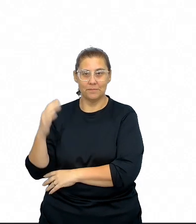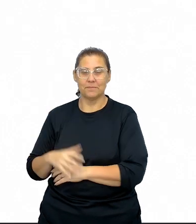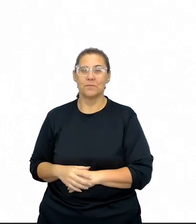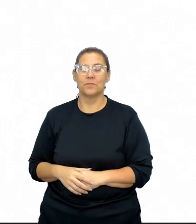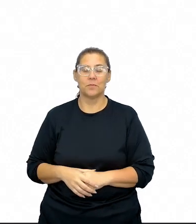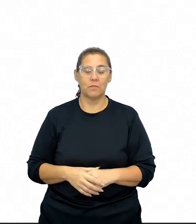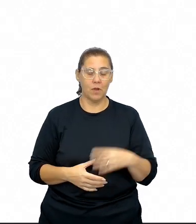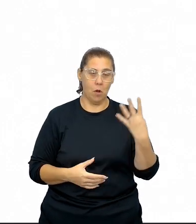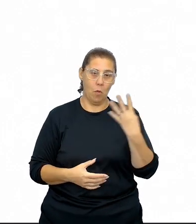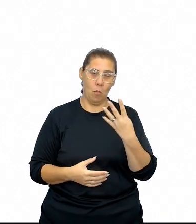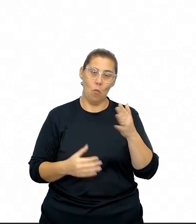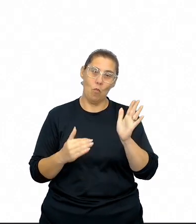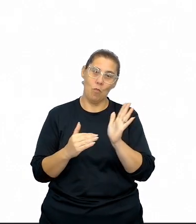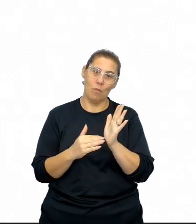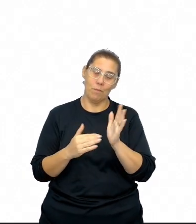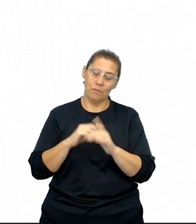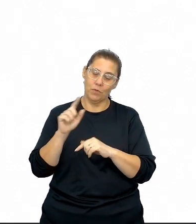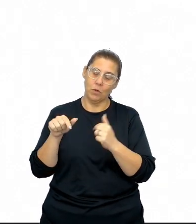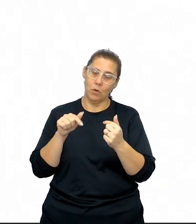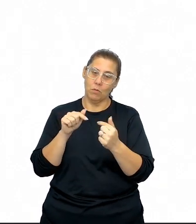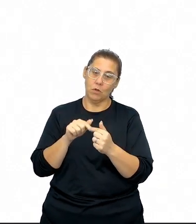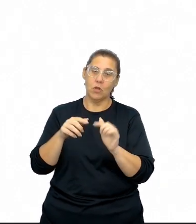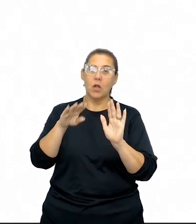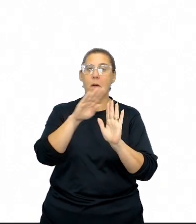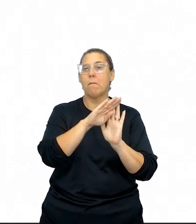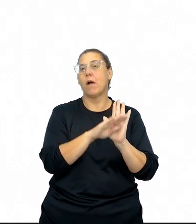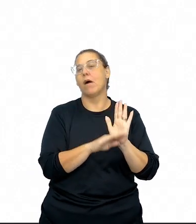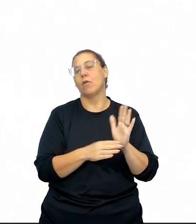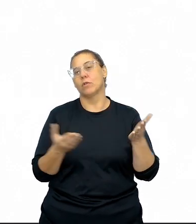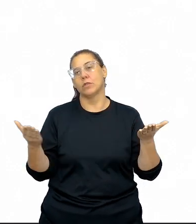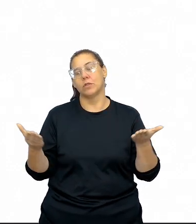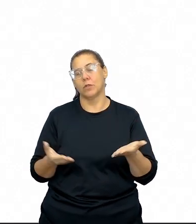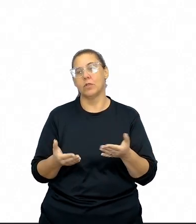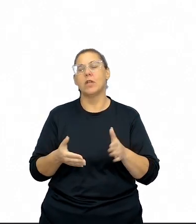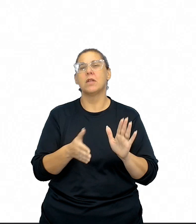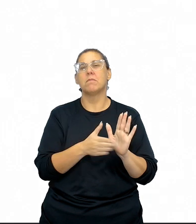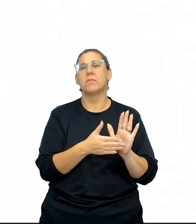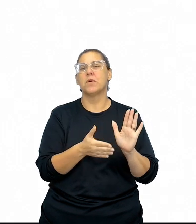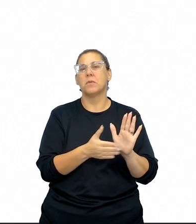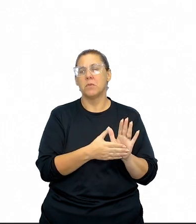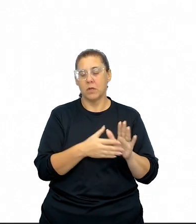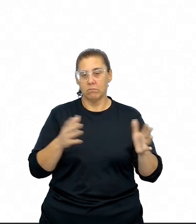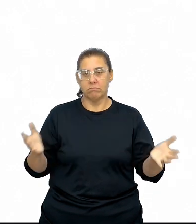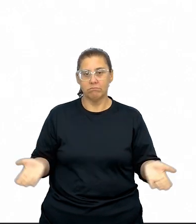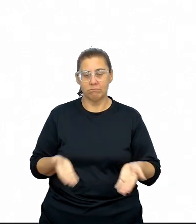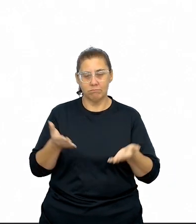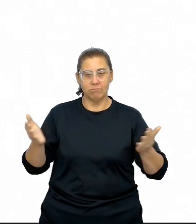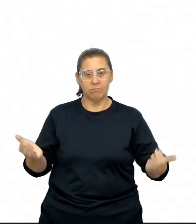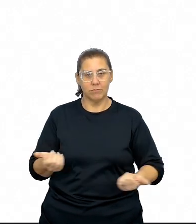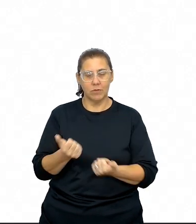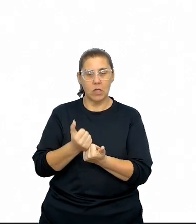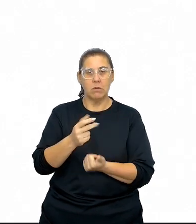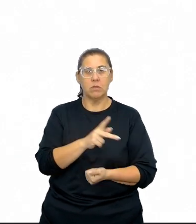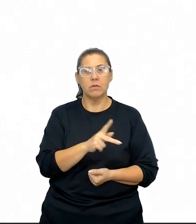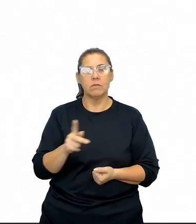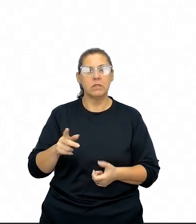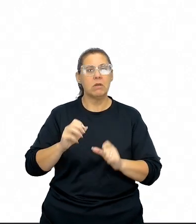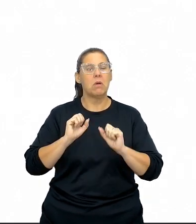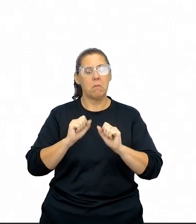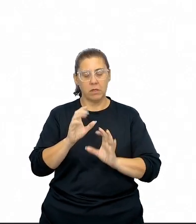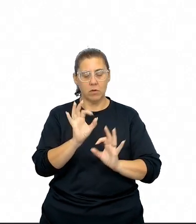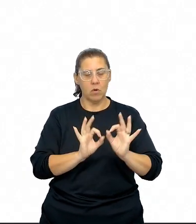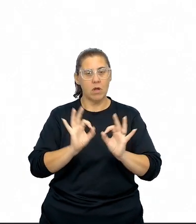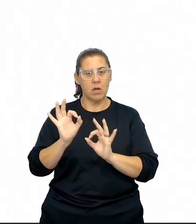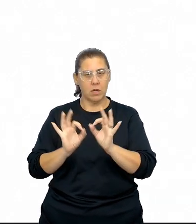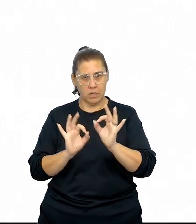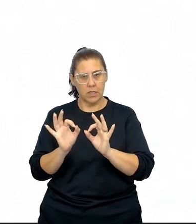nosso quarto e último objetivo para a nossa pauta de hoje tem a proposta de contribuir para que os professores possam